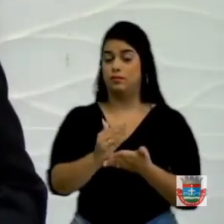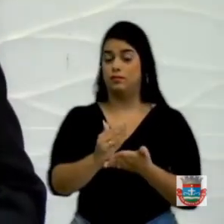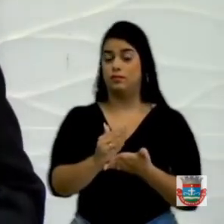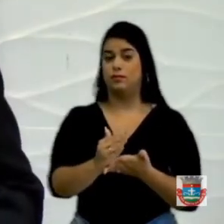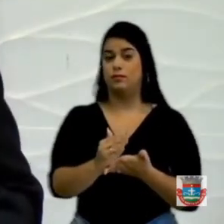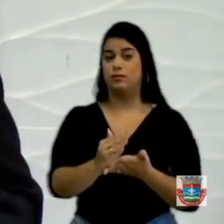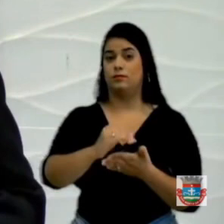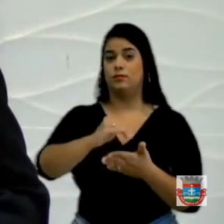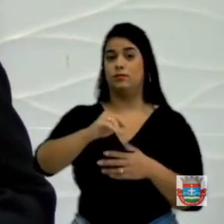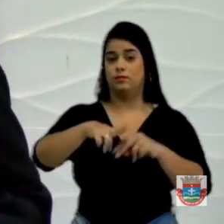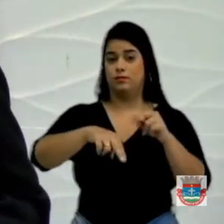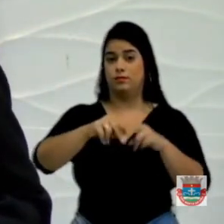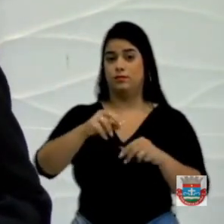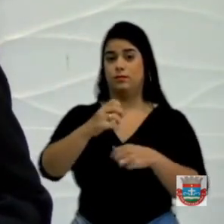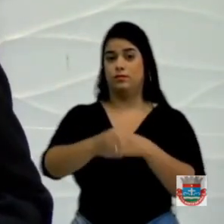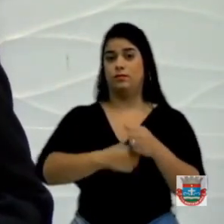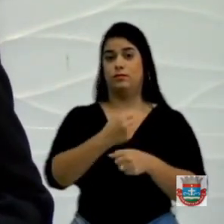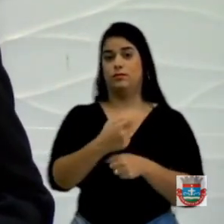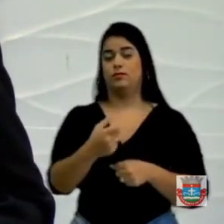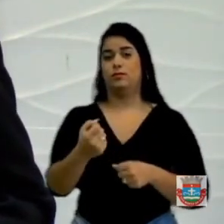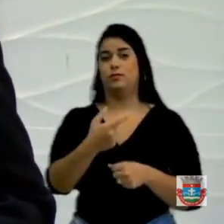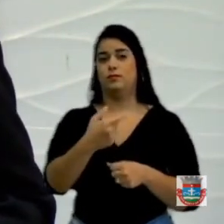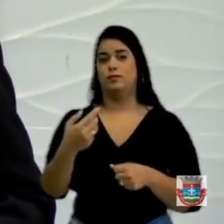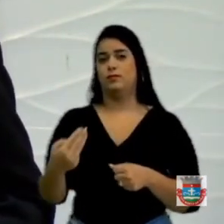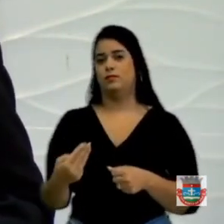de 2023, não terminou ainda.